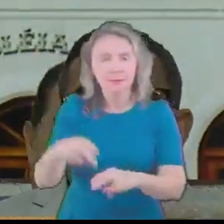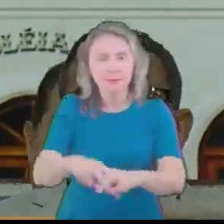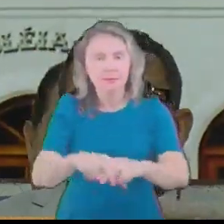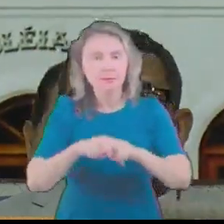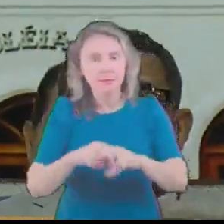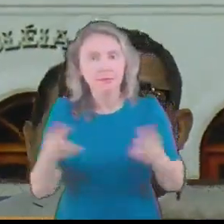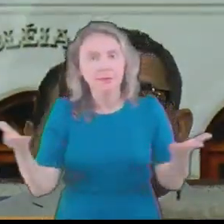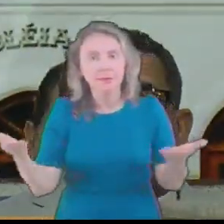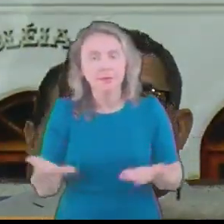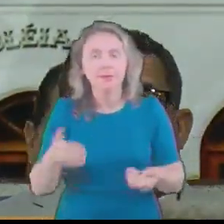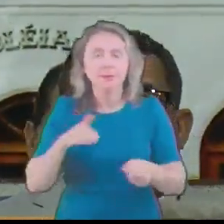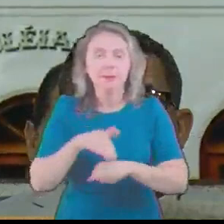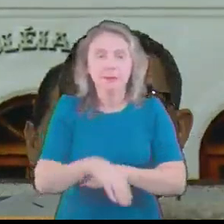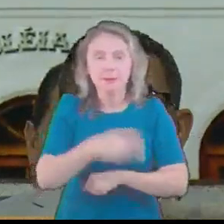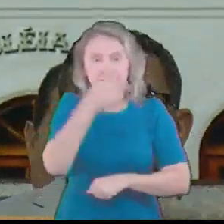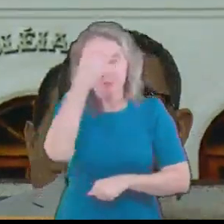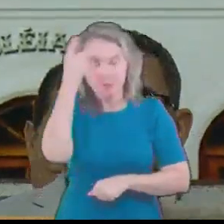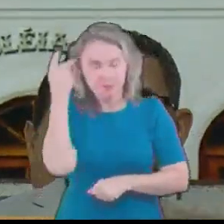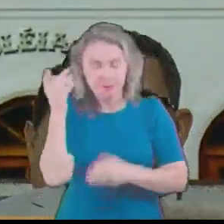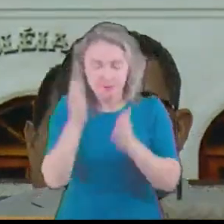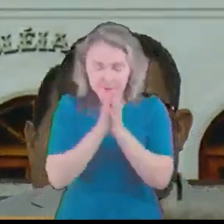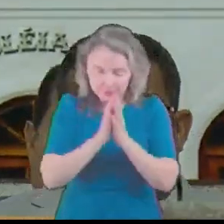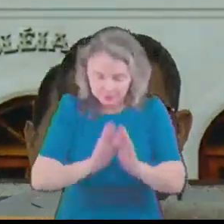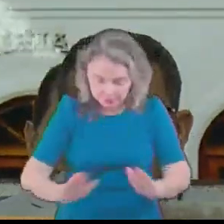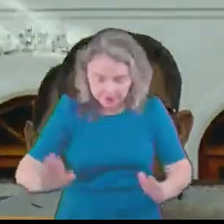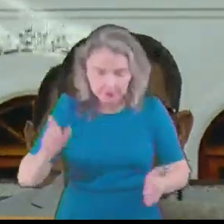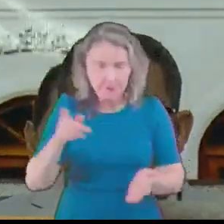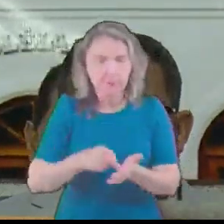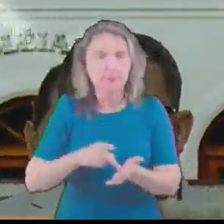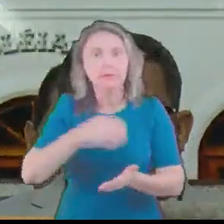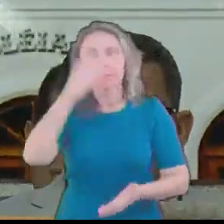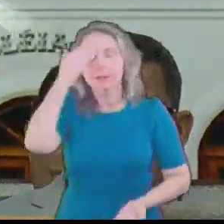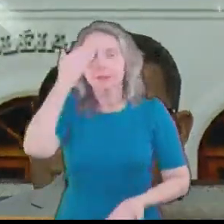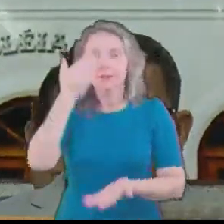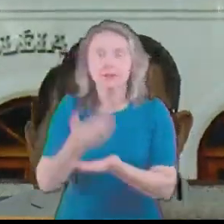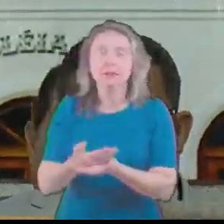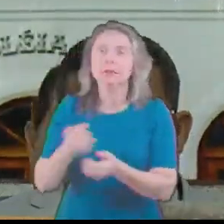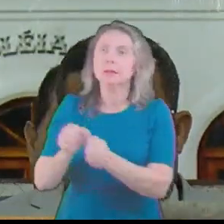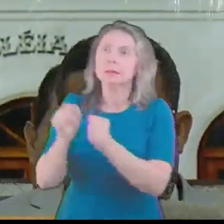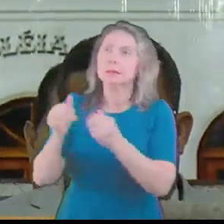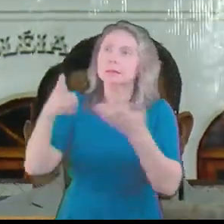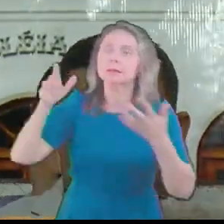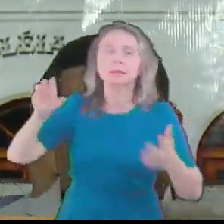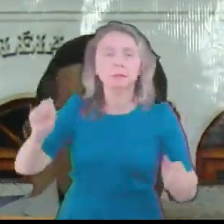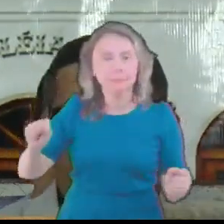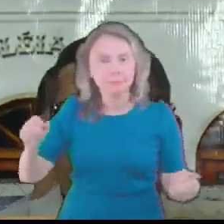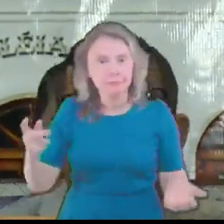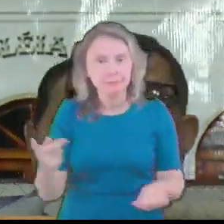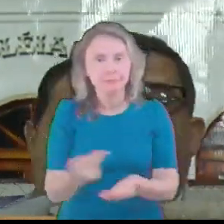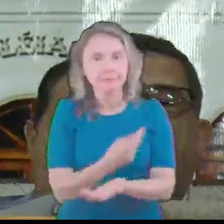o verdadeiro adorador é aquele que crê que o milagre pode acontecer.